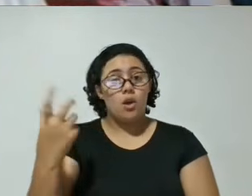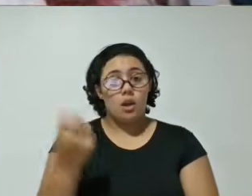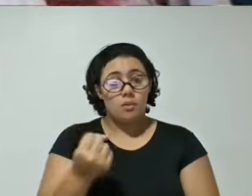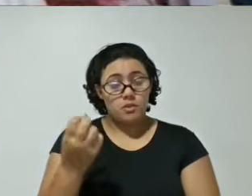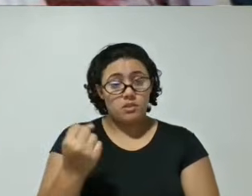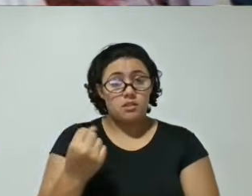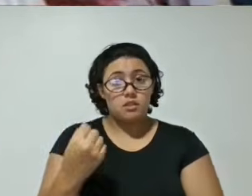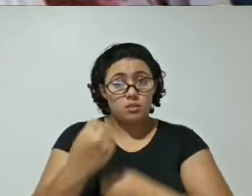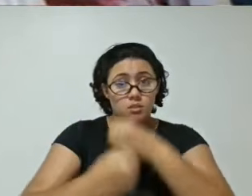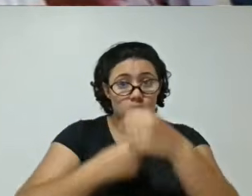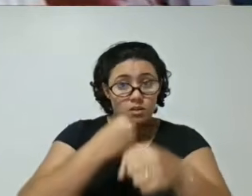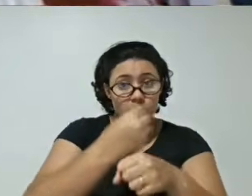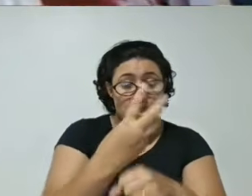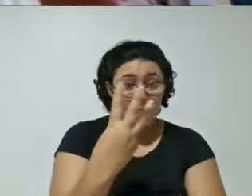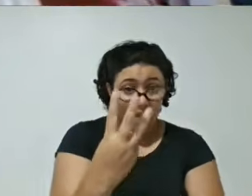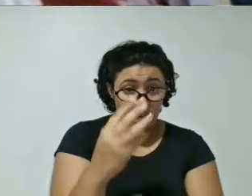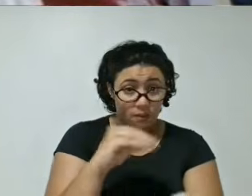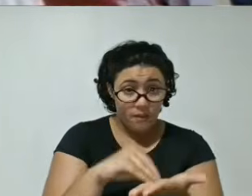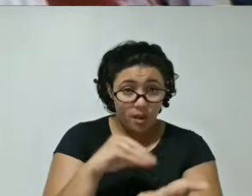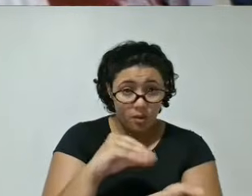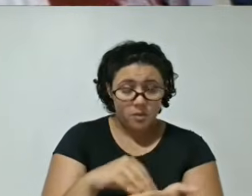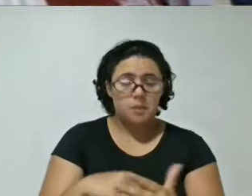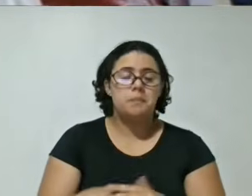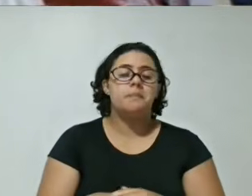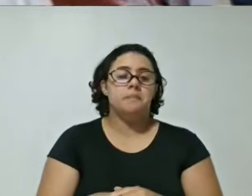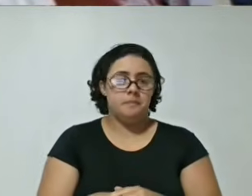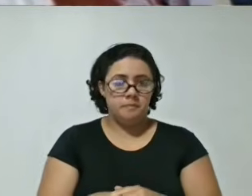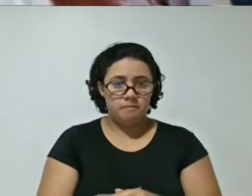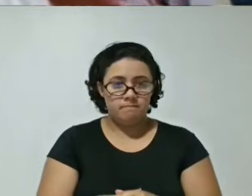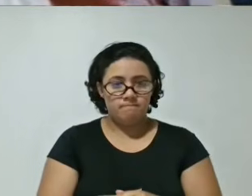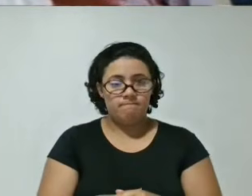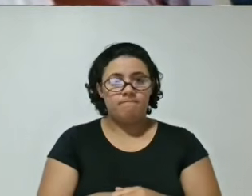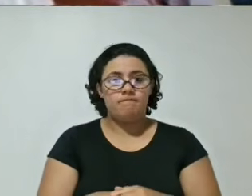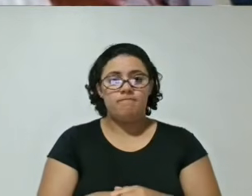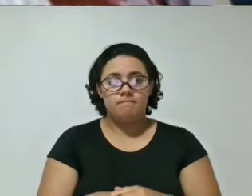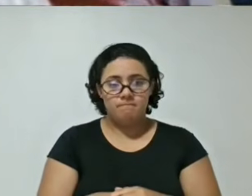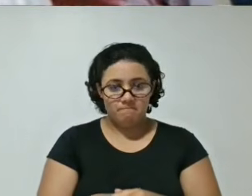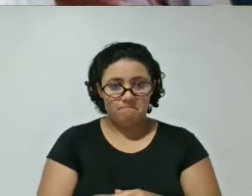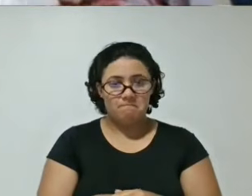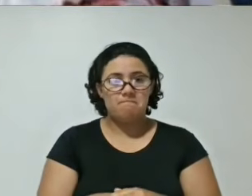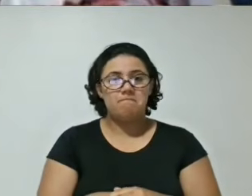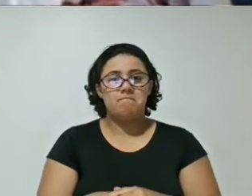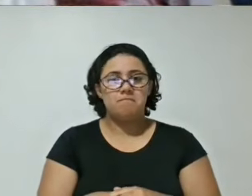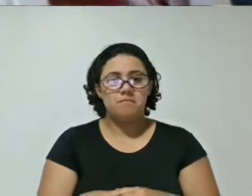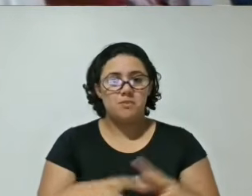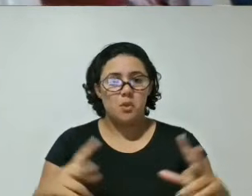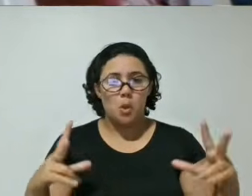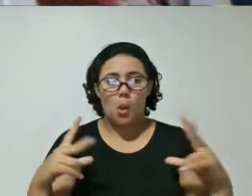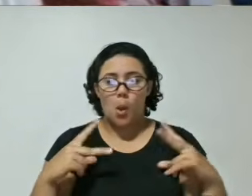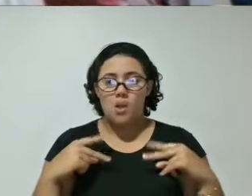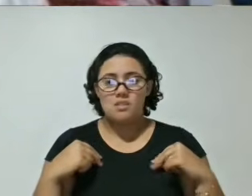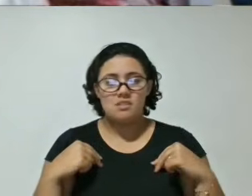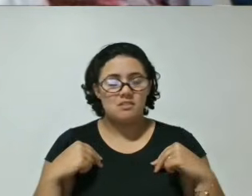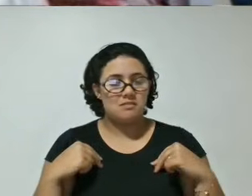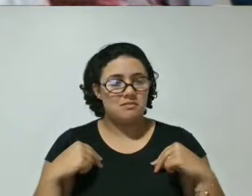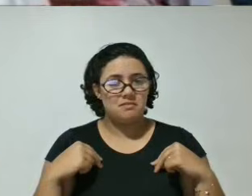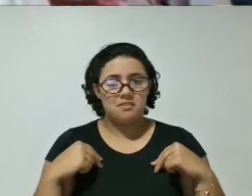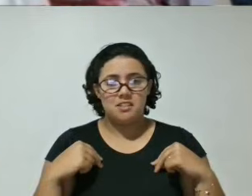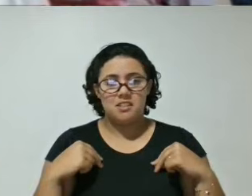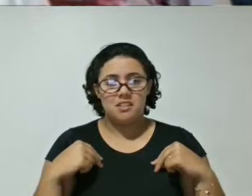anos. Daqui a 3 anos vou aposentar. Cara, isso foi ontem, impressionante. Nossa! Em 3 anos.